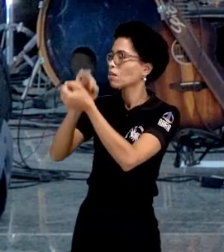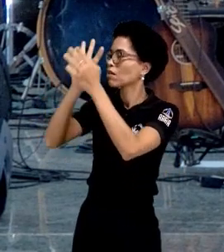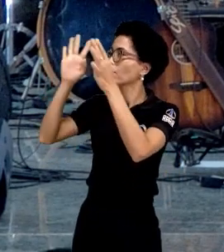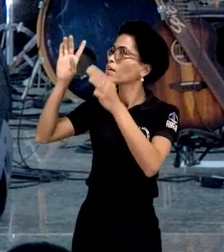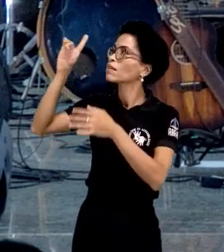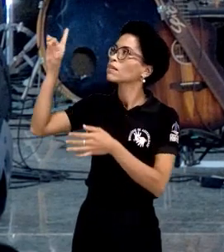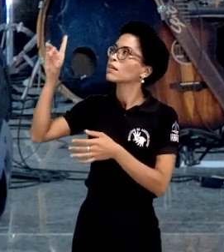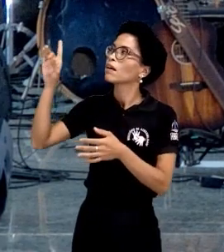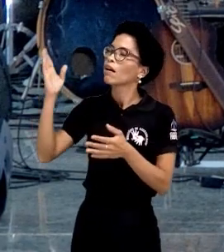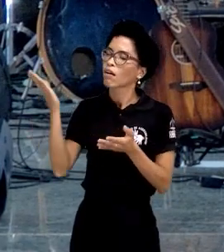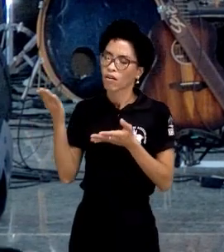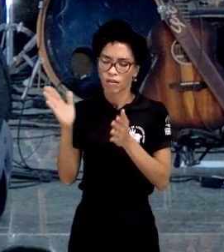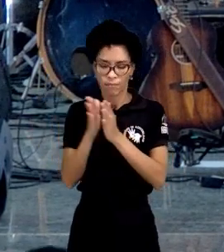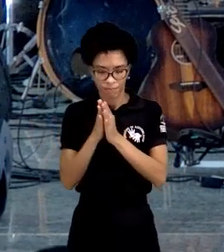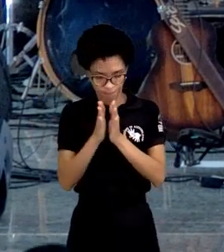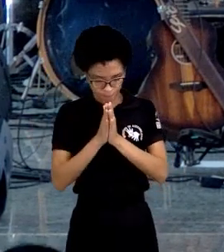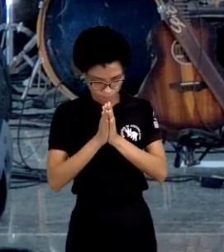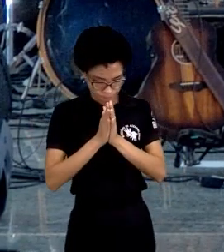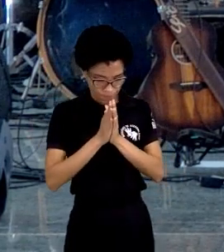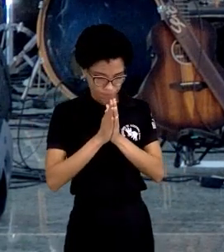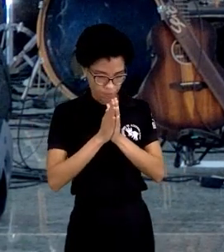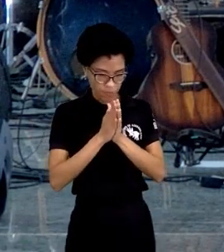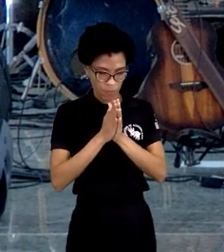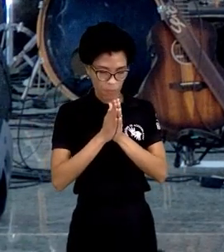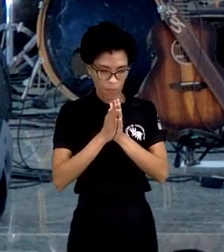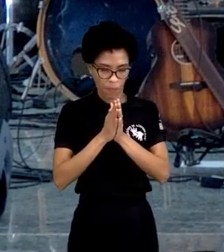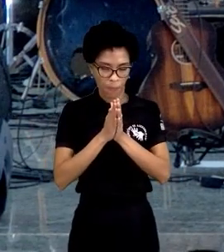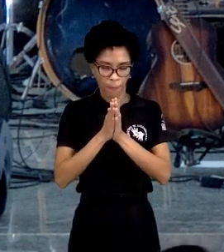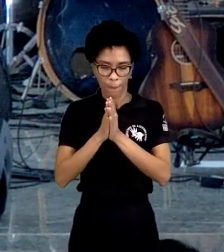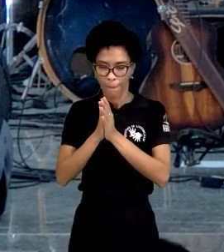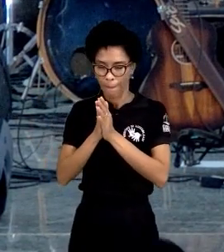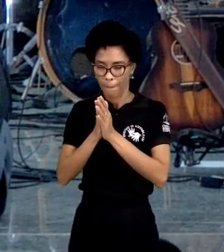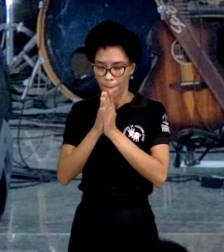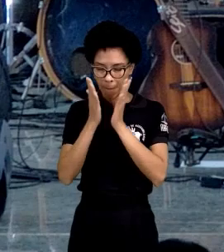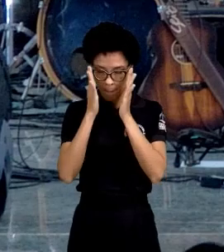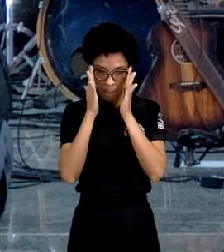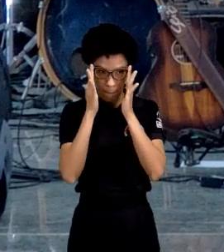Eita Jesus, mentira que eu fiz isso.